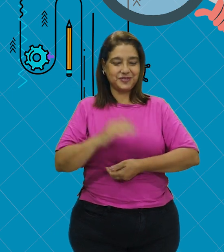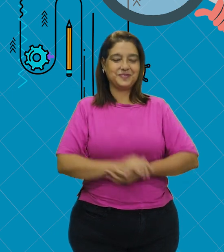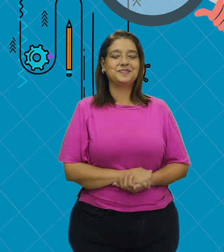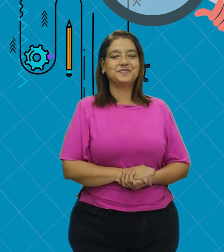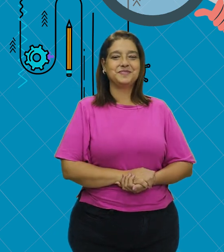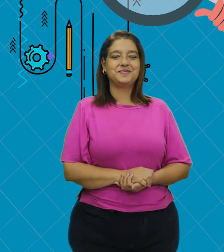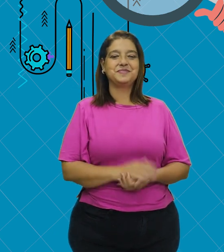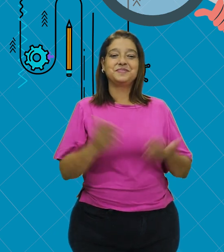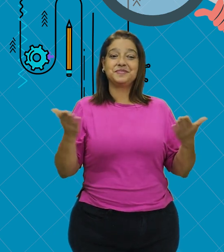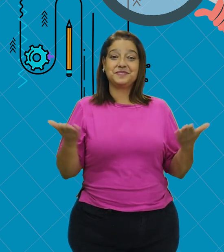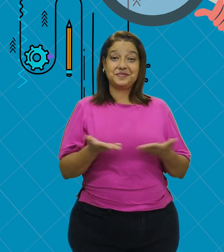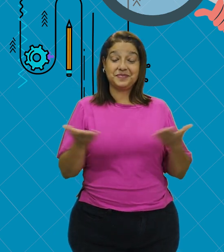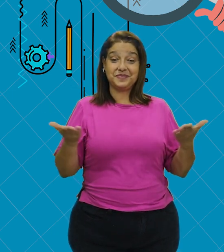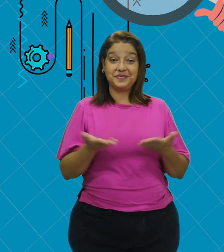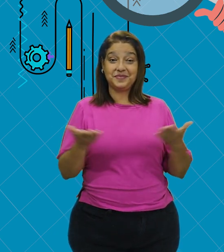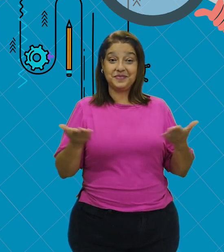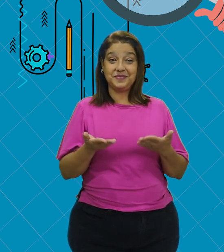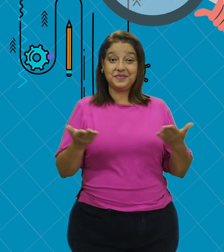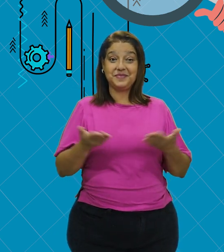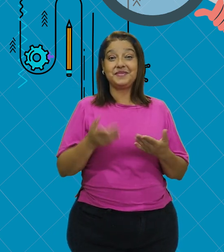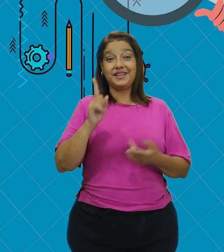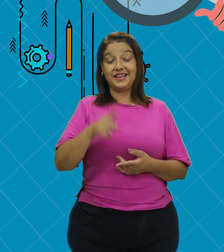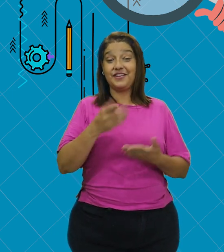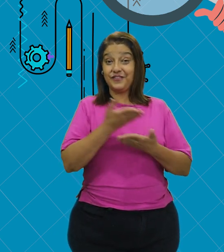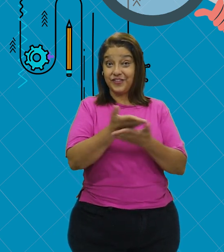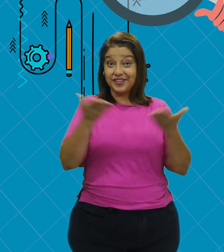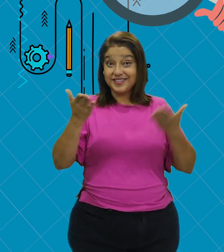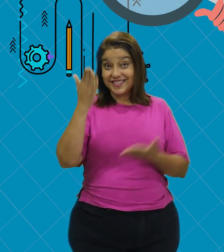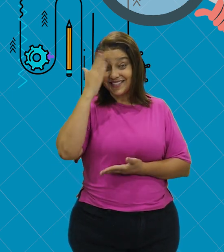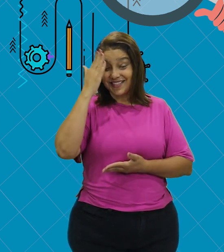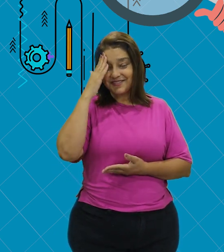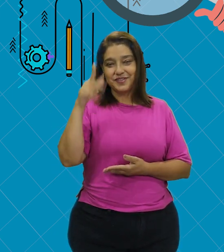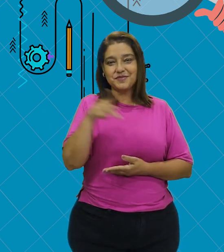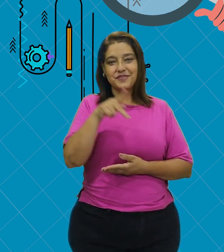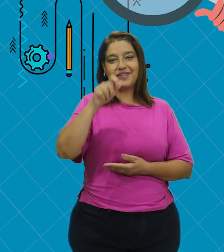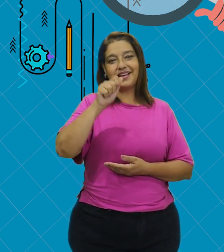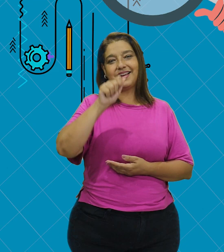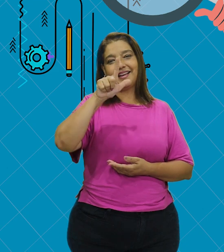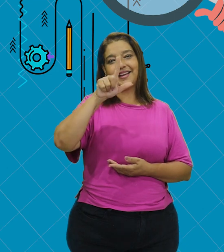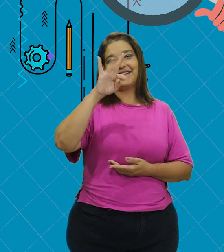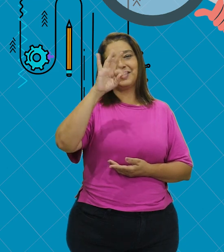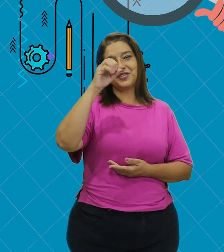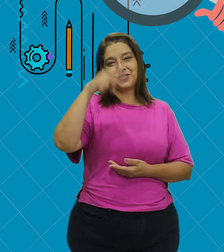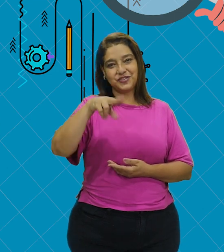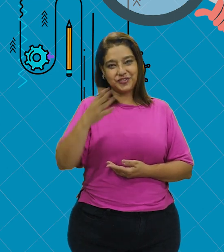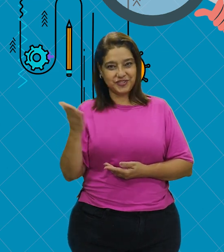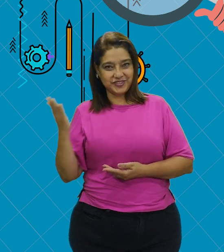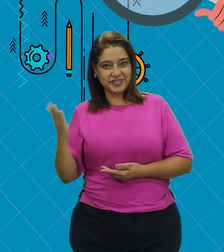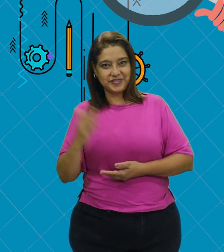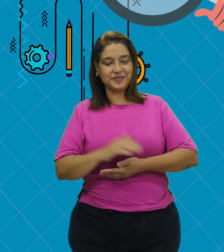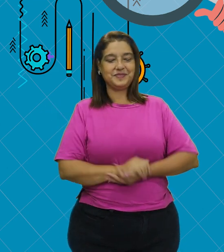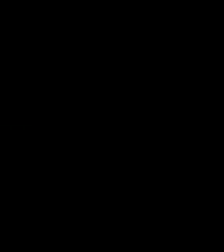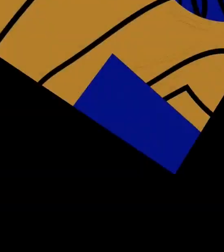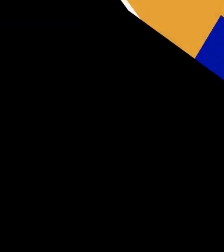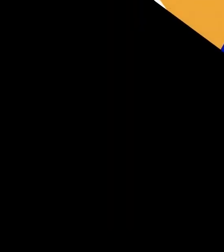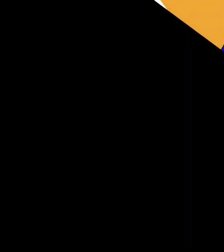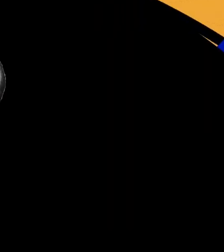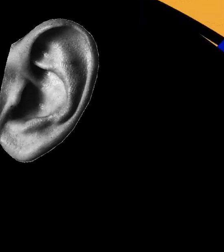Fechou? E agora chegou a hora do Você Sabia com o professor Ailton. Vamos lá?